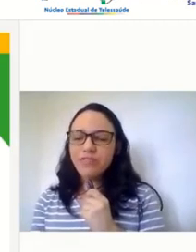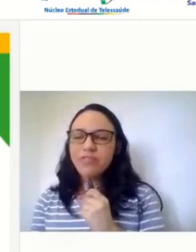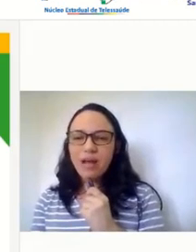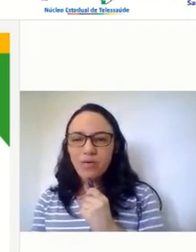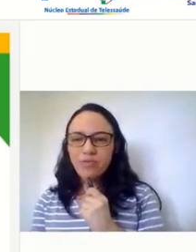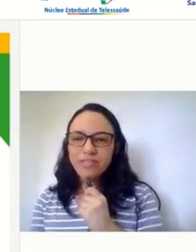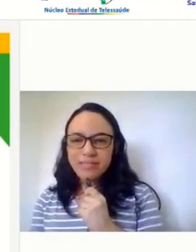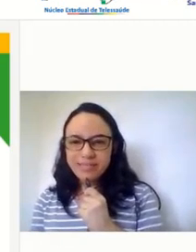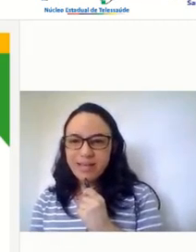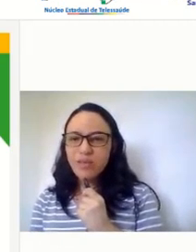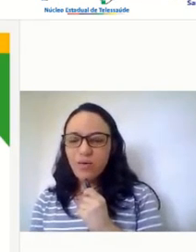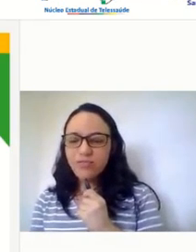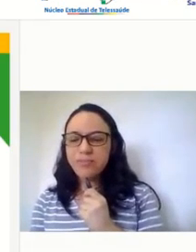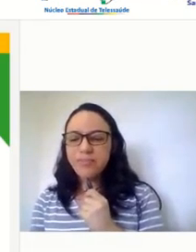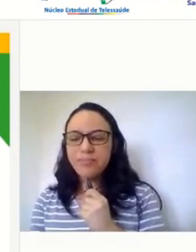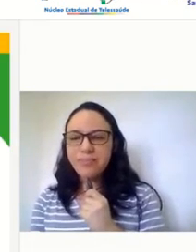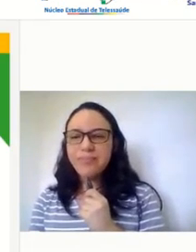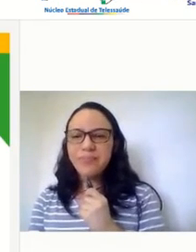ó